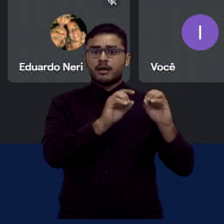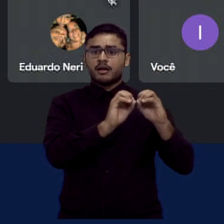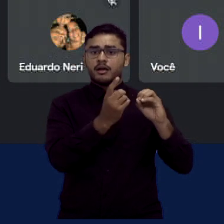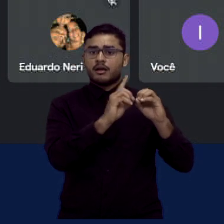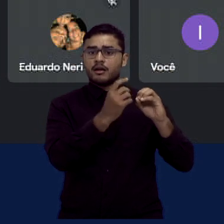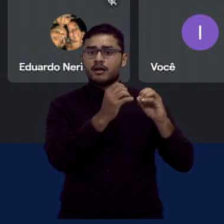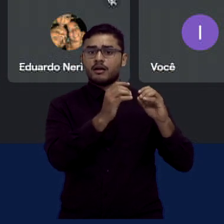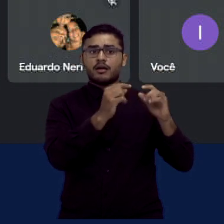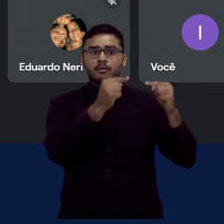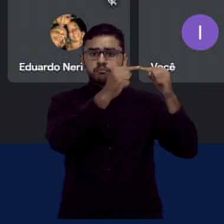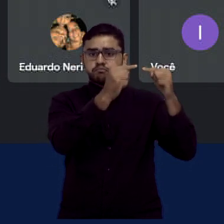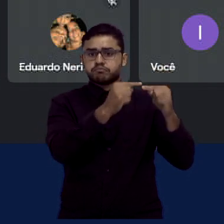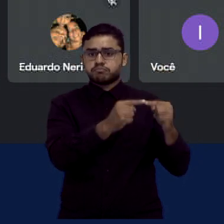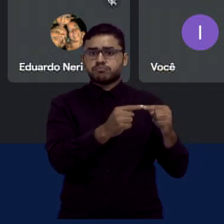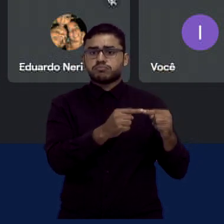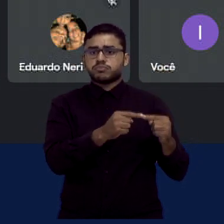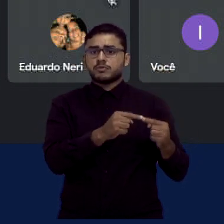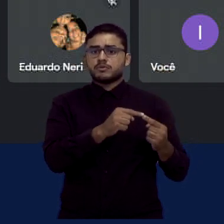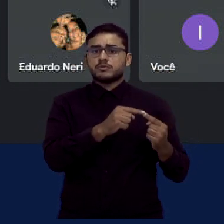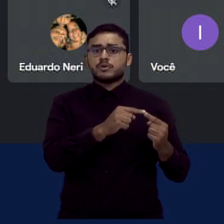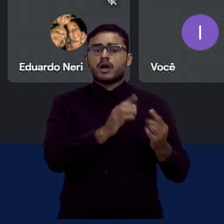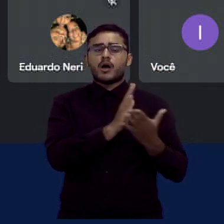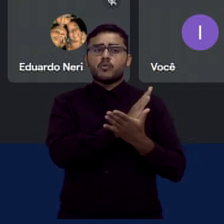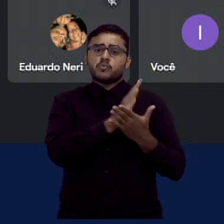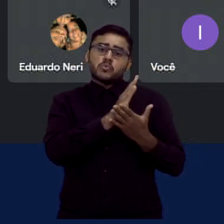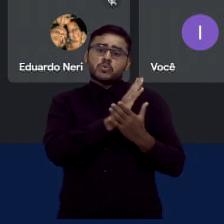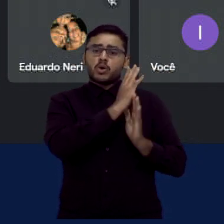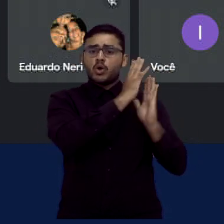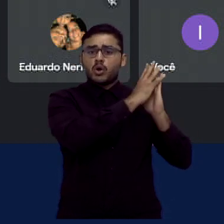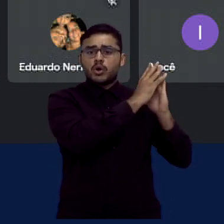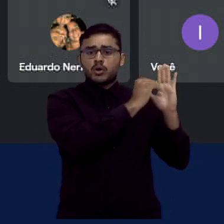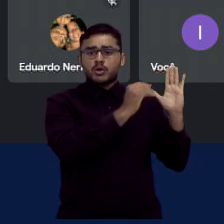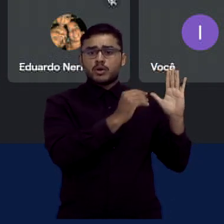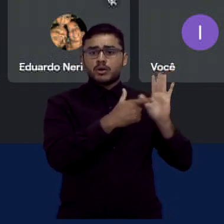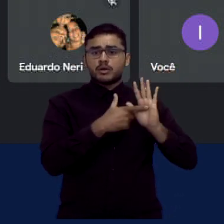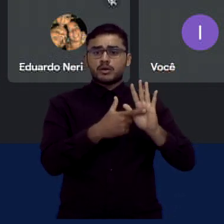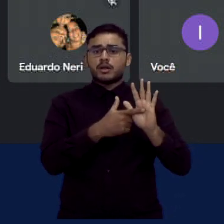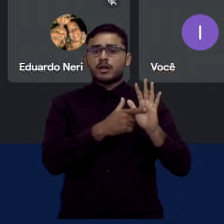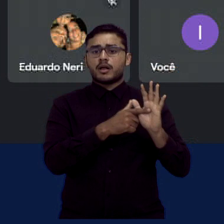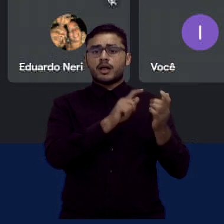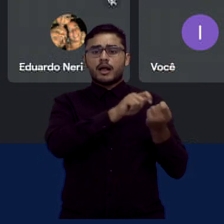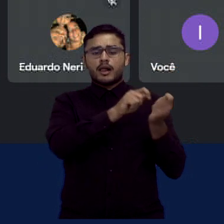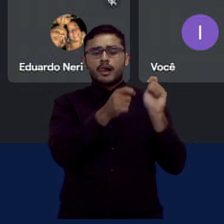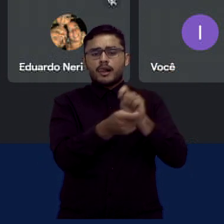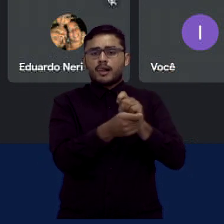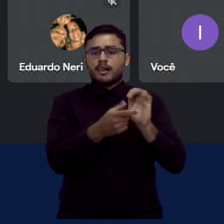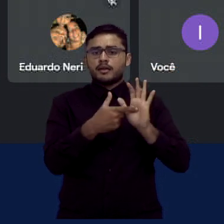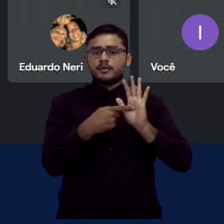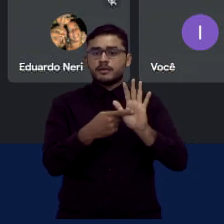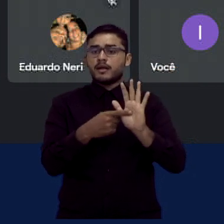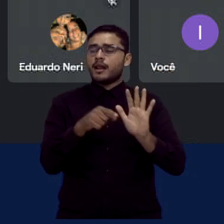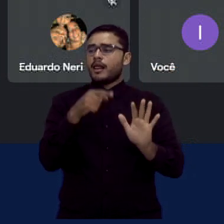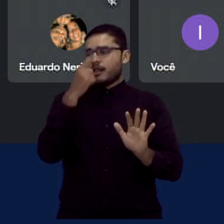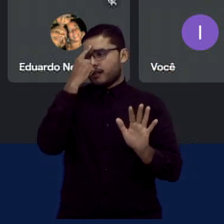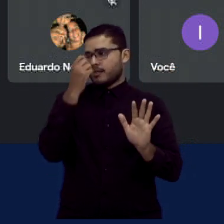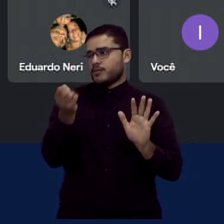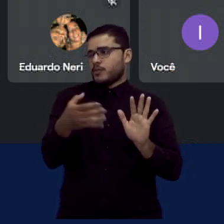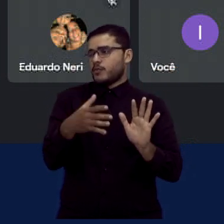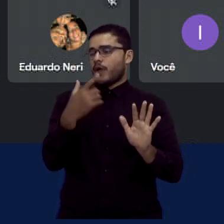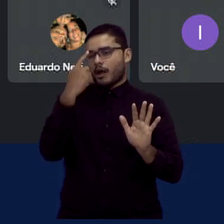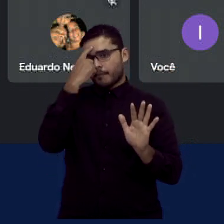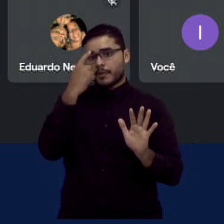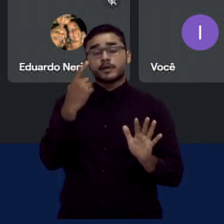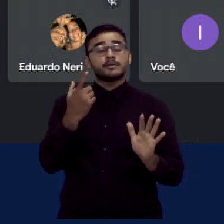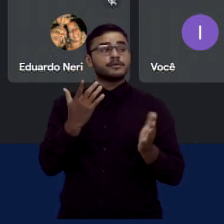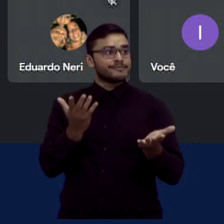te oferece algo velho que parece novo. E aí, qual é a pergunta que deve